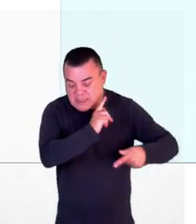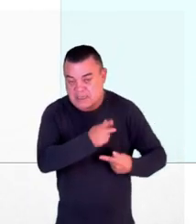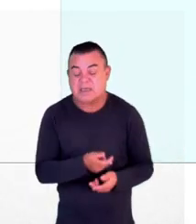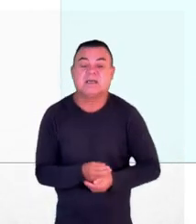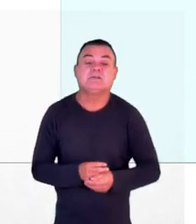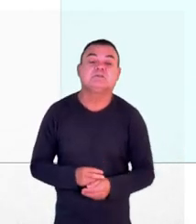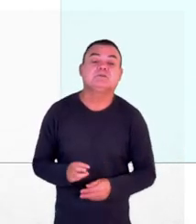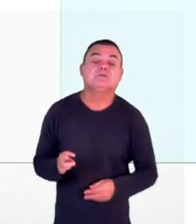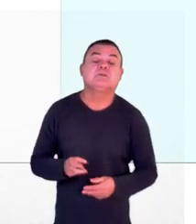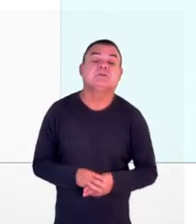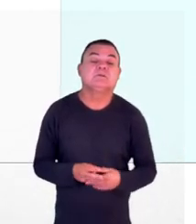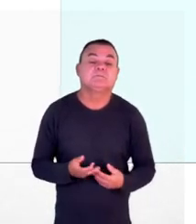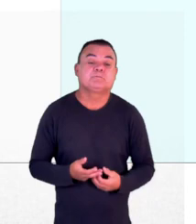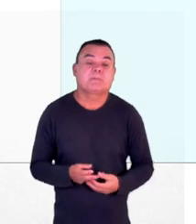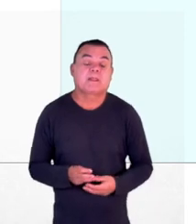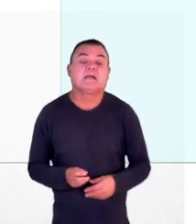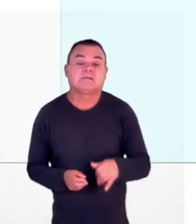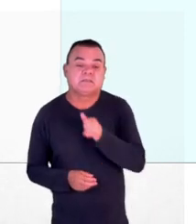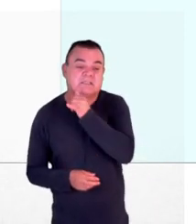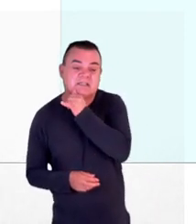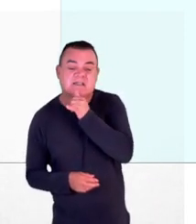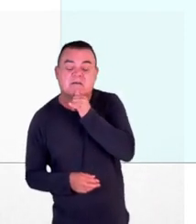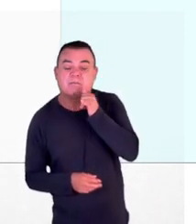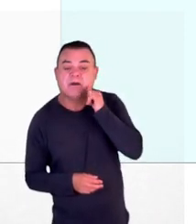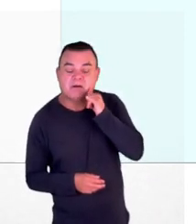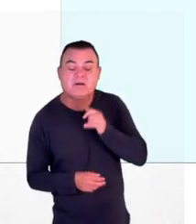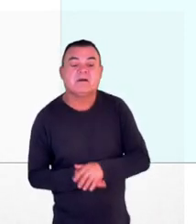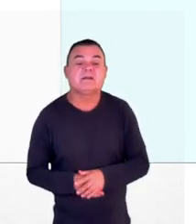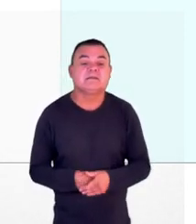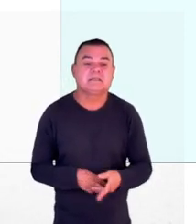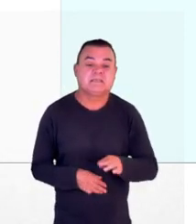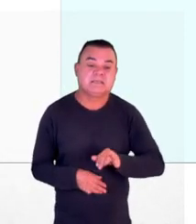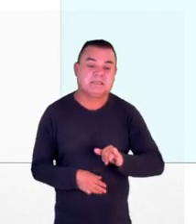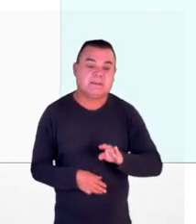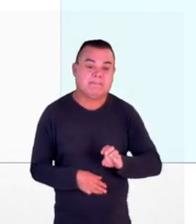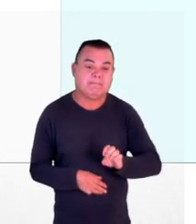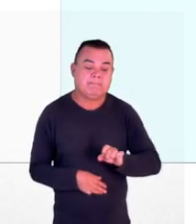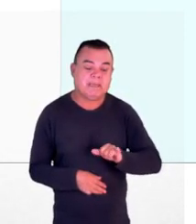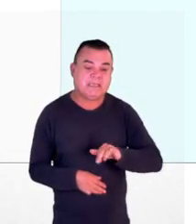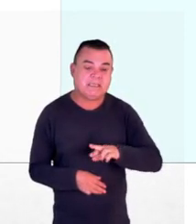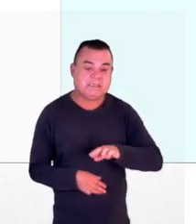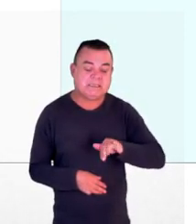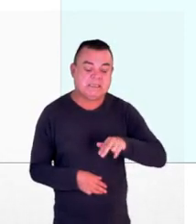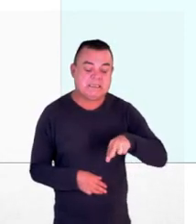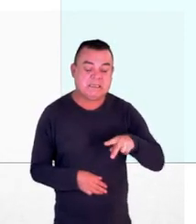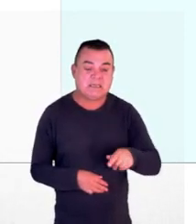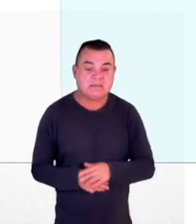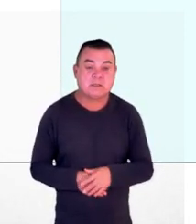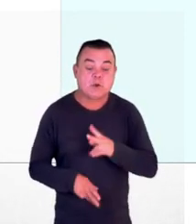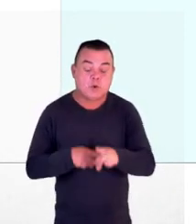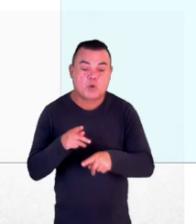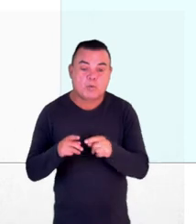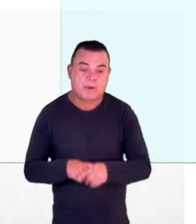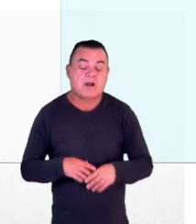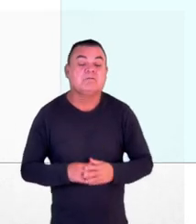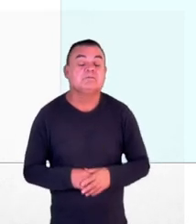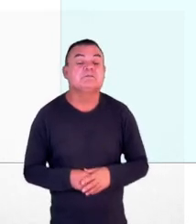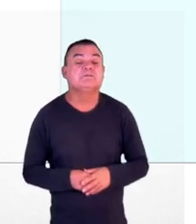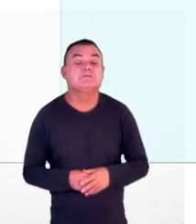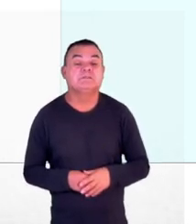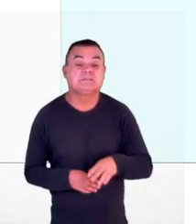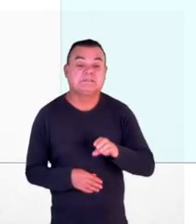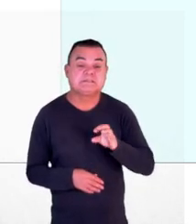vão entrar Comunidades Quilombolas ribeirinhas eh povos de terreiro né E tantas outras